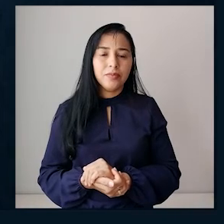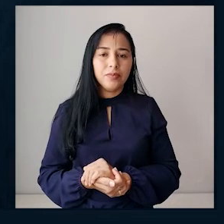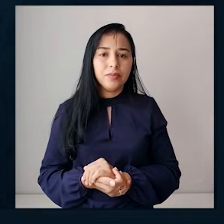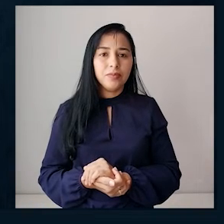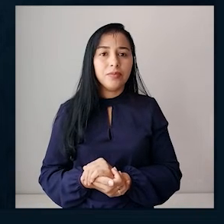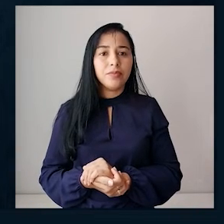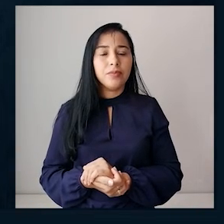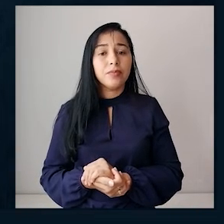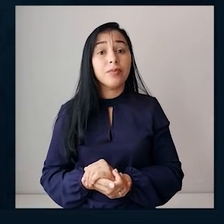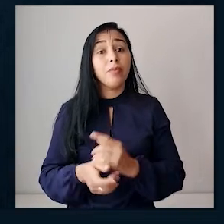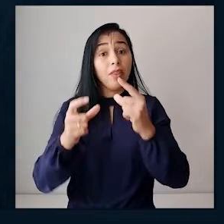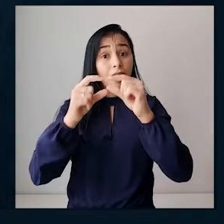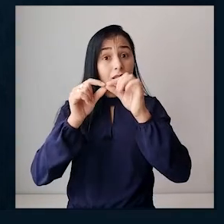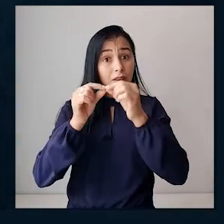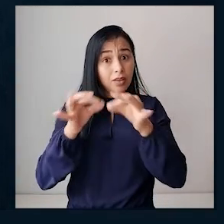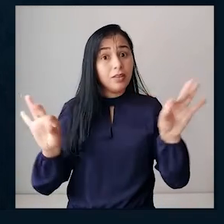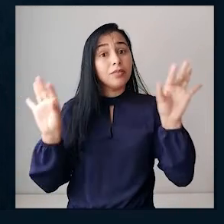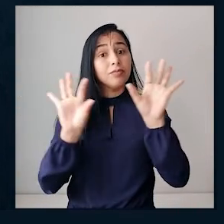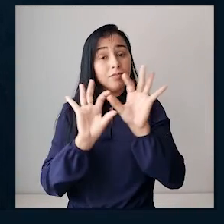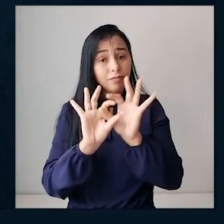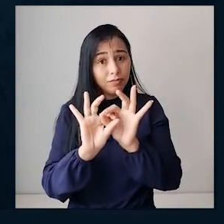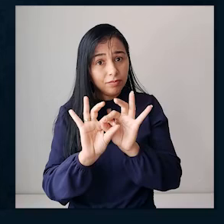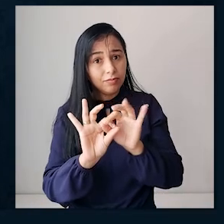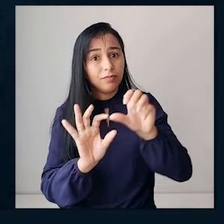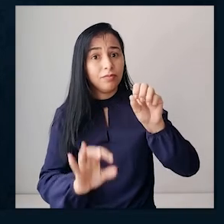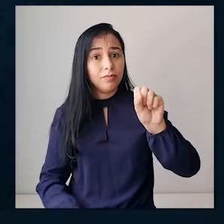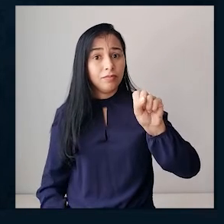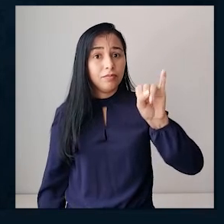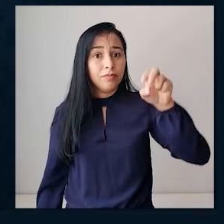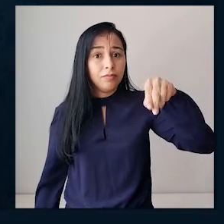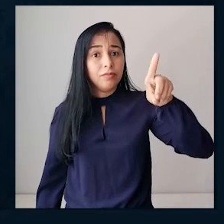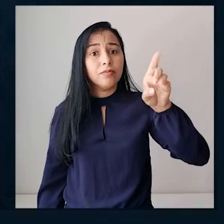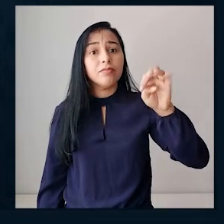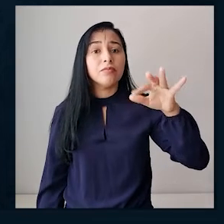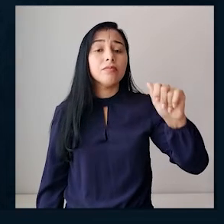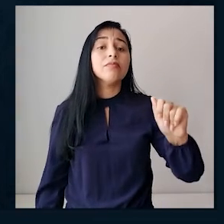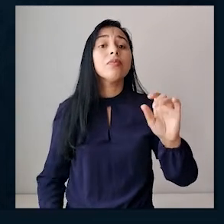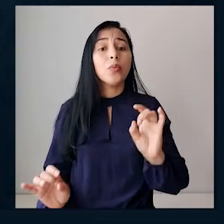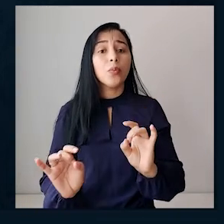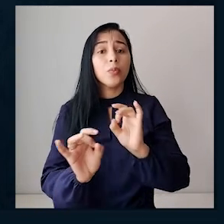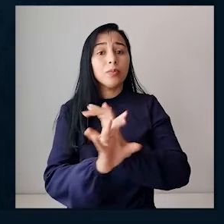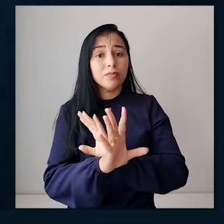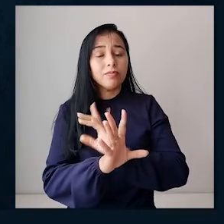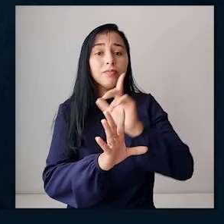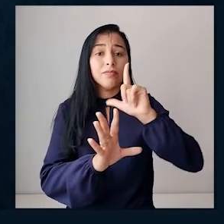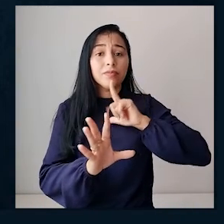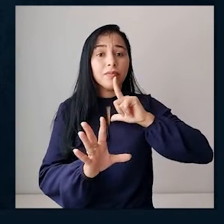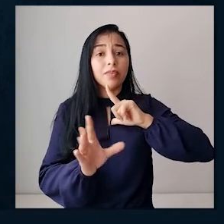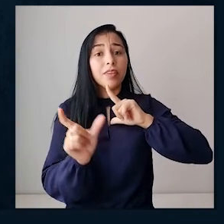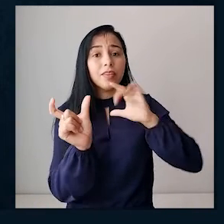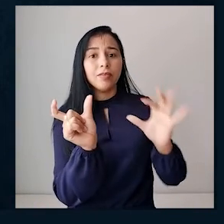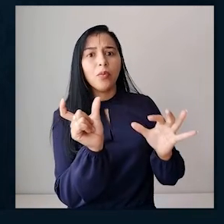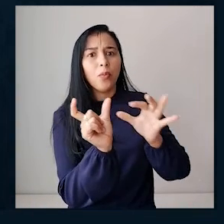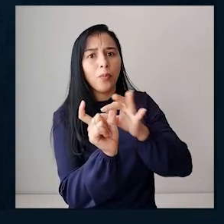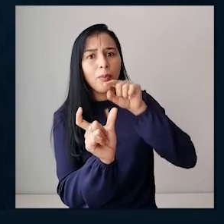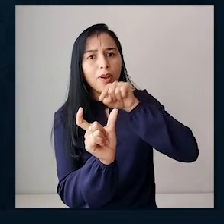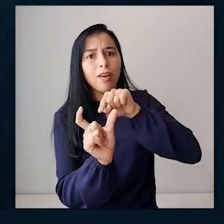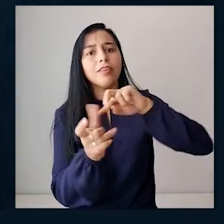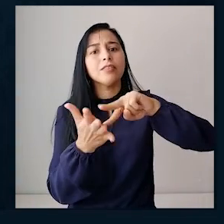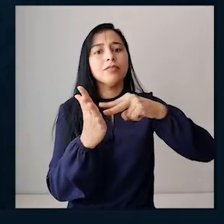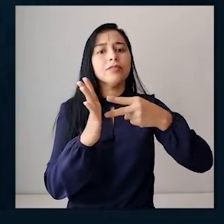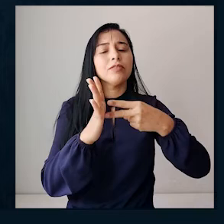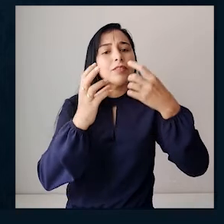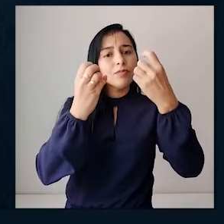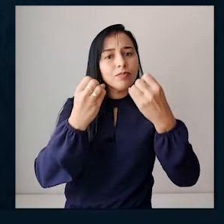As orações coordenadas sindéticas conclusivas expressam a ideia de conclusão, ligam as orações das quais